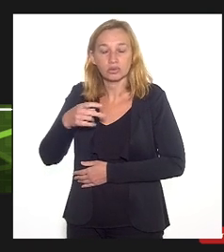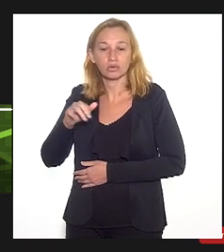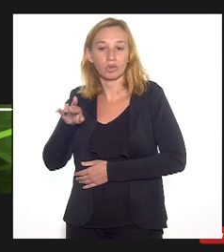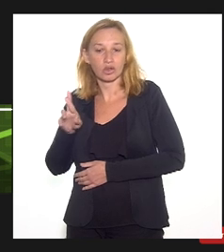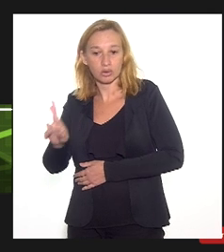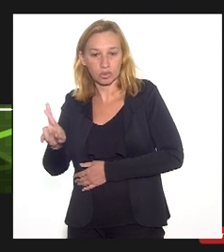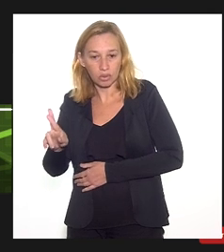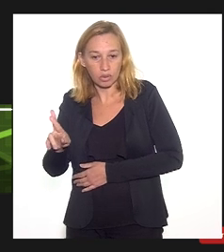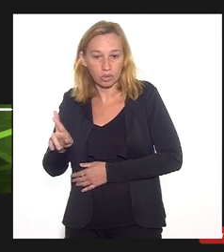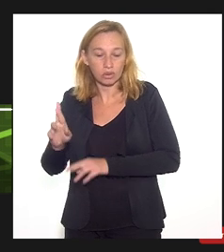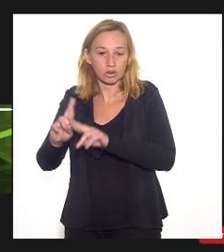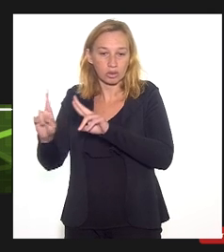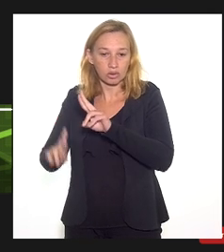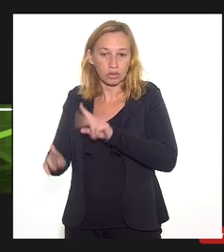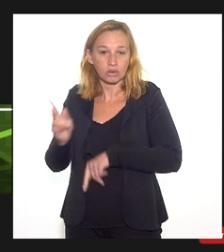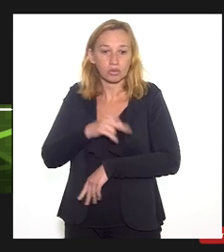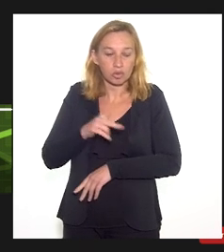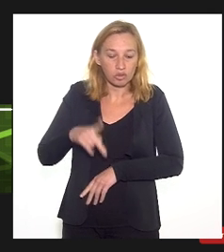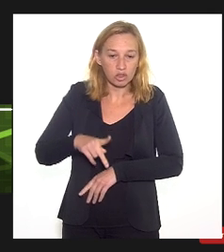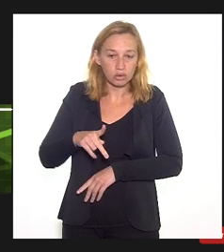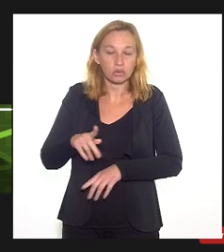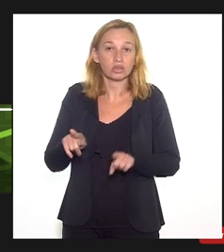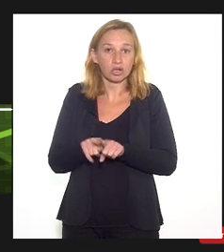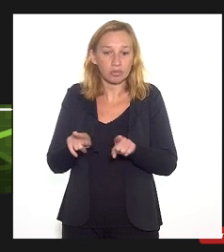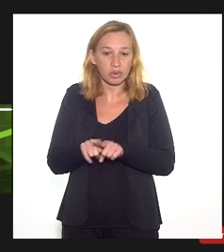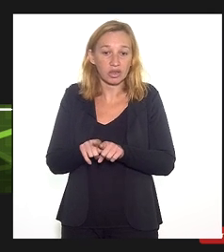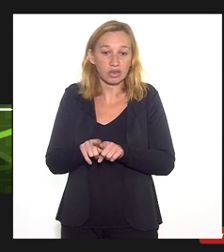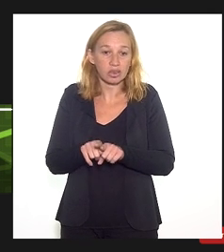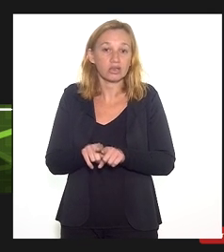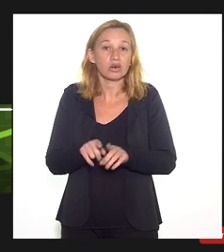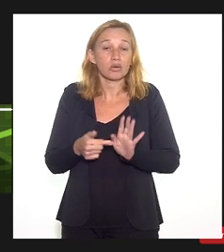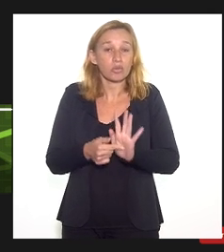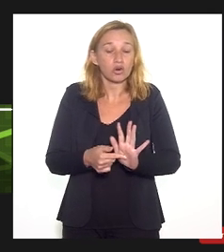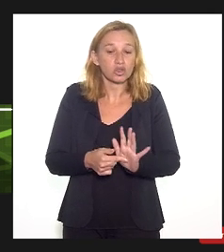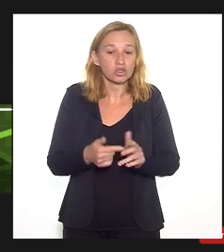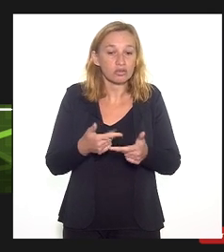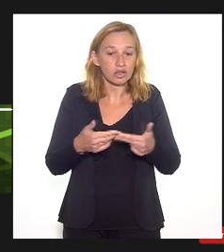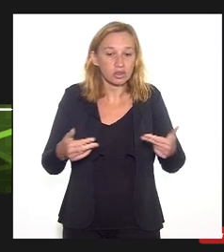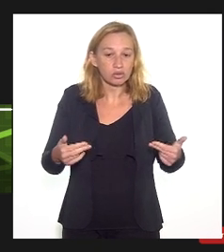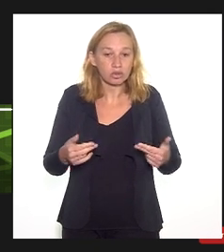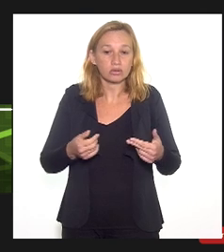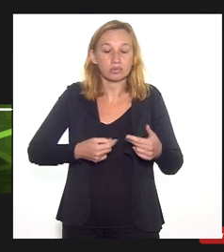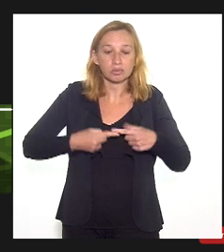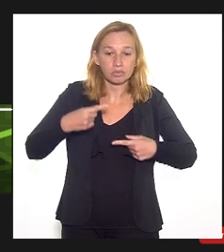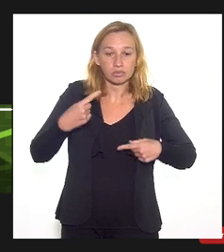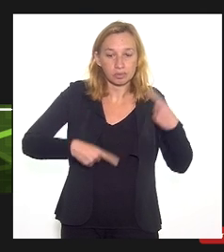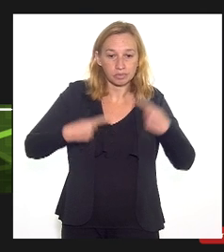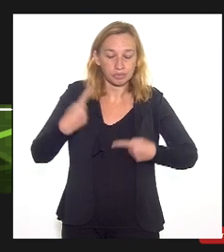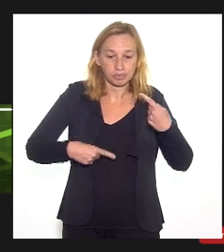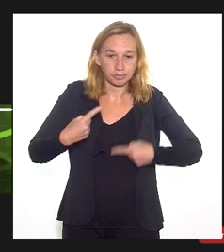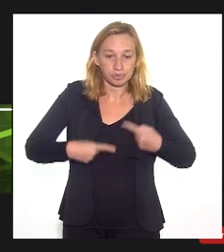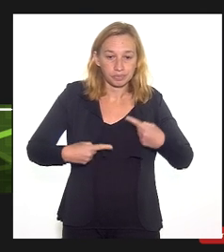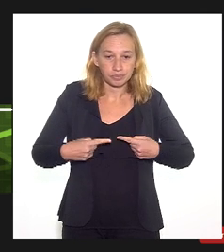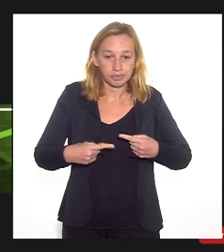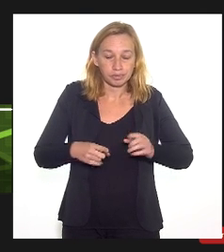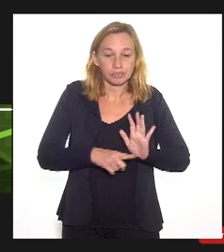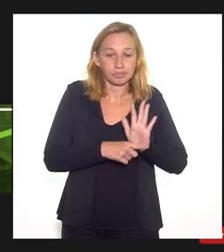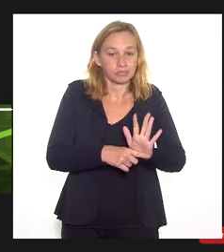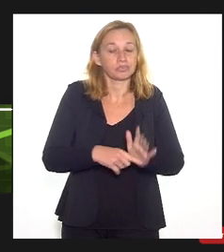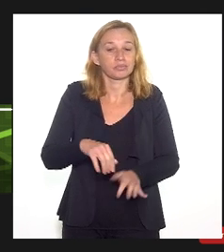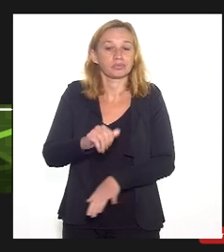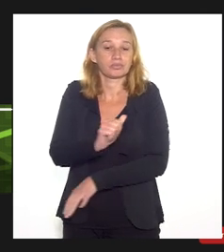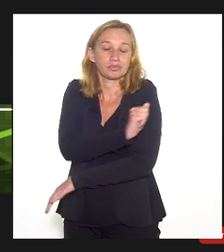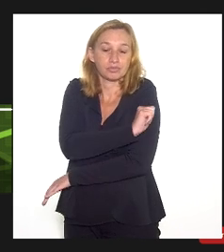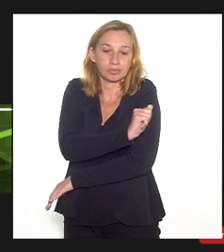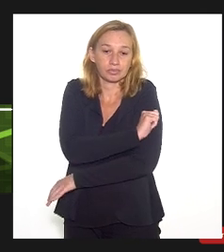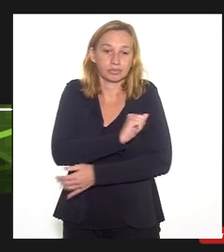UERJ do professor Ricardo Lodge do Ricardo Lodge assusta muito principalmente quando fala das políticas de assistência estudantil que eu acho que quando se coloca